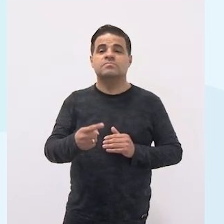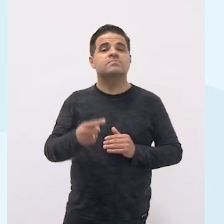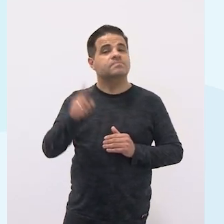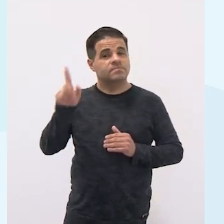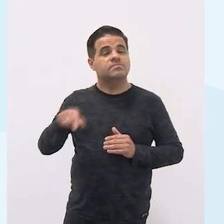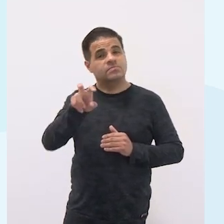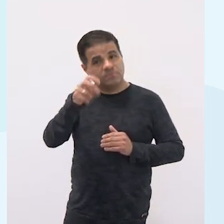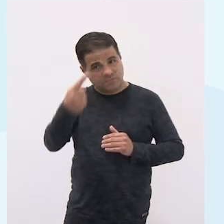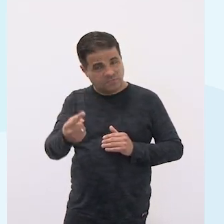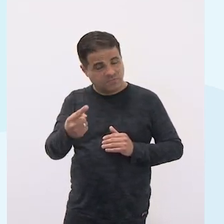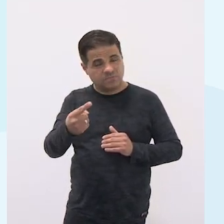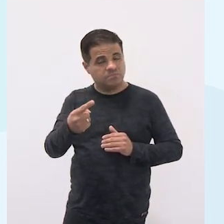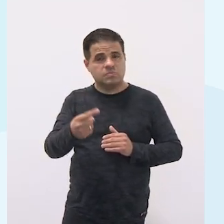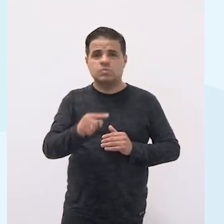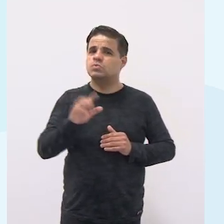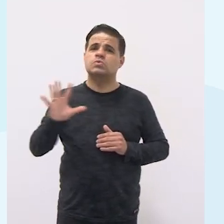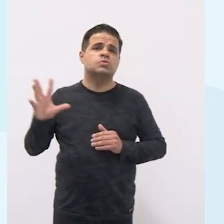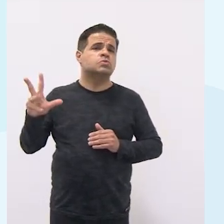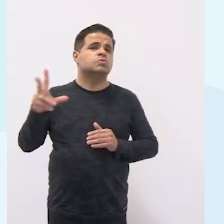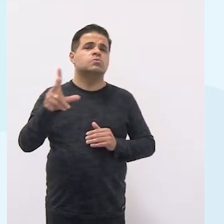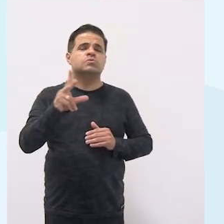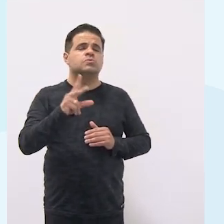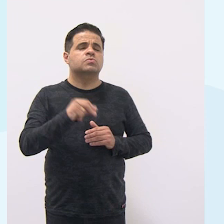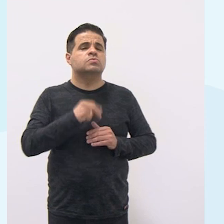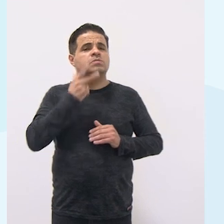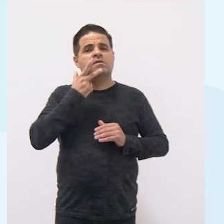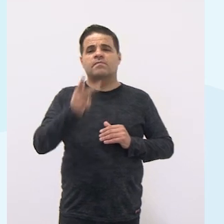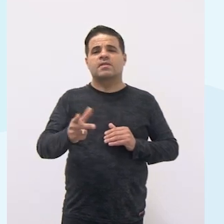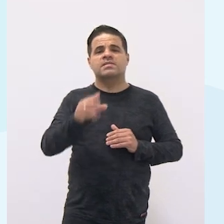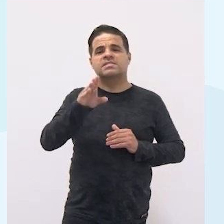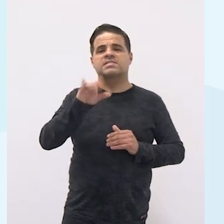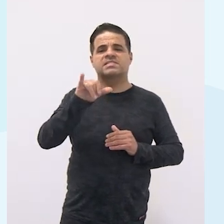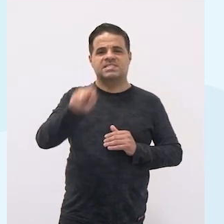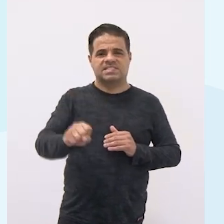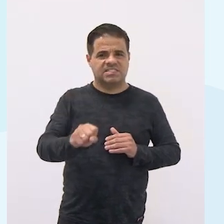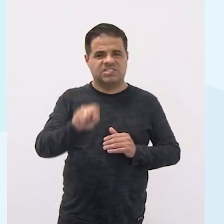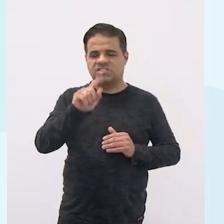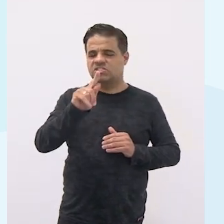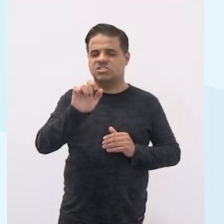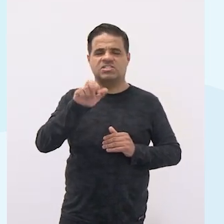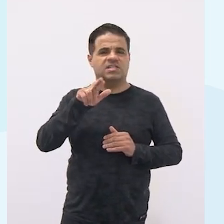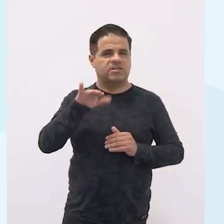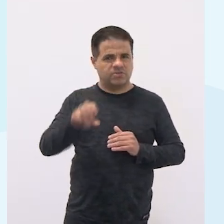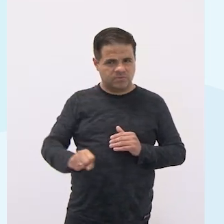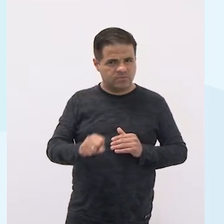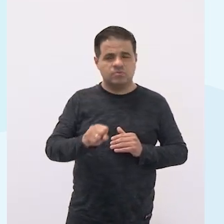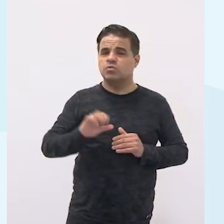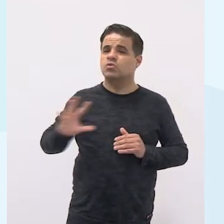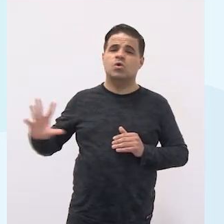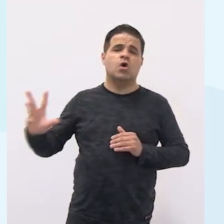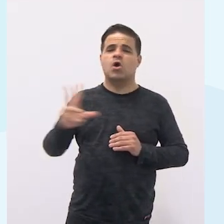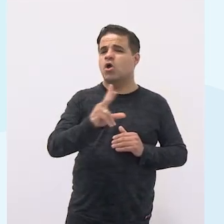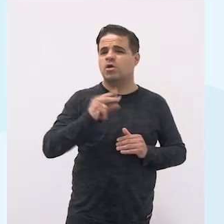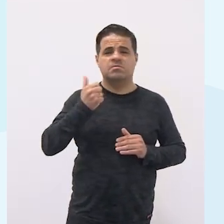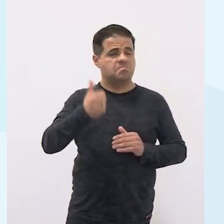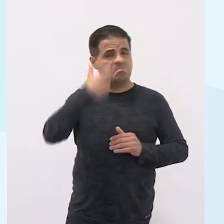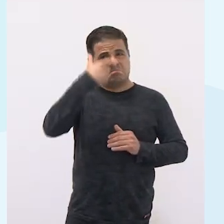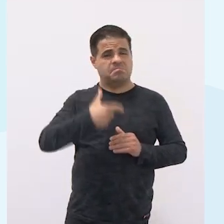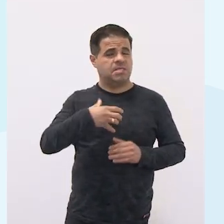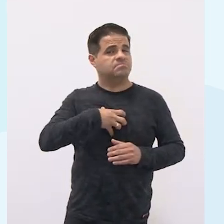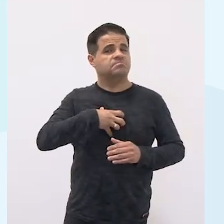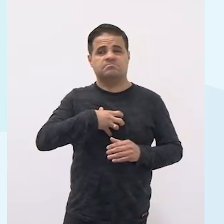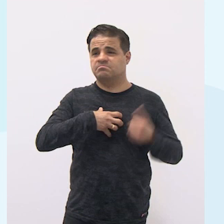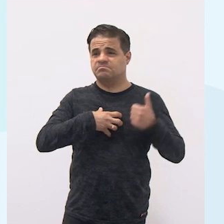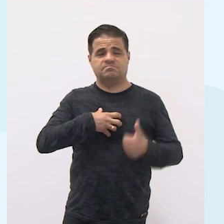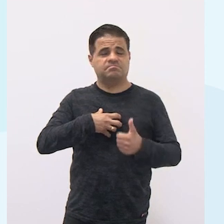essas 51, todas se diziam cisgêneros, todas estavam bem com o seu gênero, e